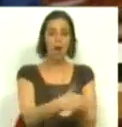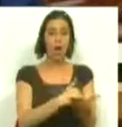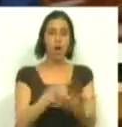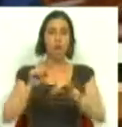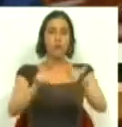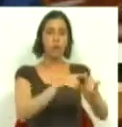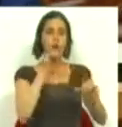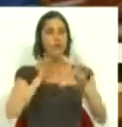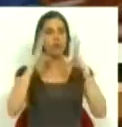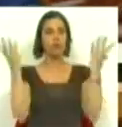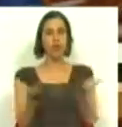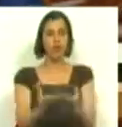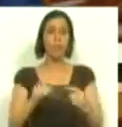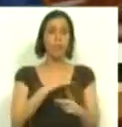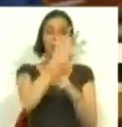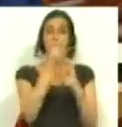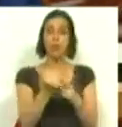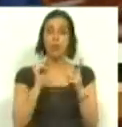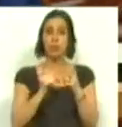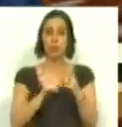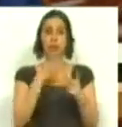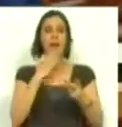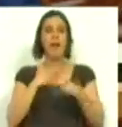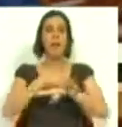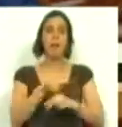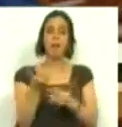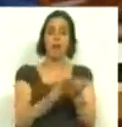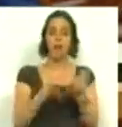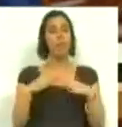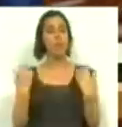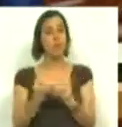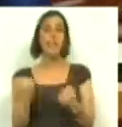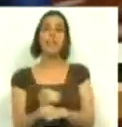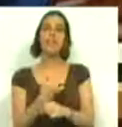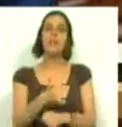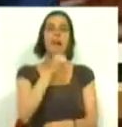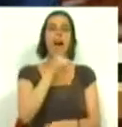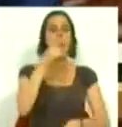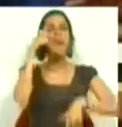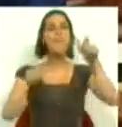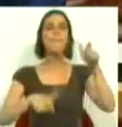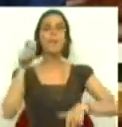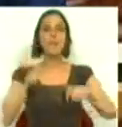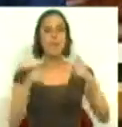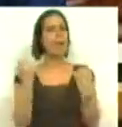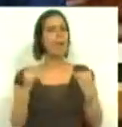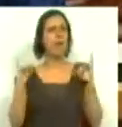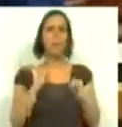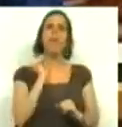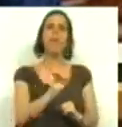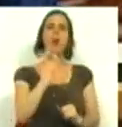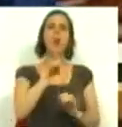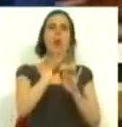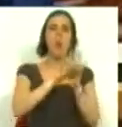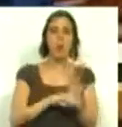recursos hídricos em geral. Segundo, a acessibilidade económica e social dos serviços de águas para as pessoas, independentemente da